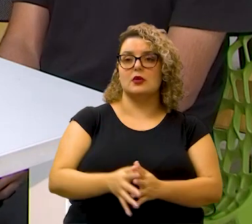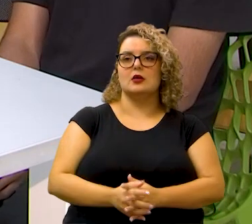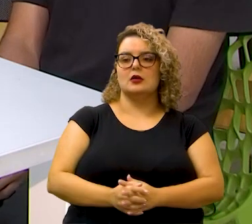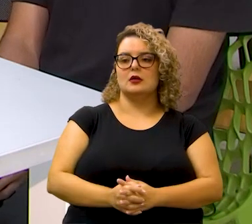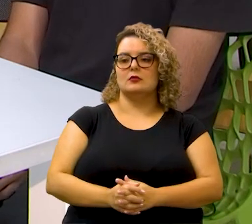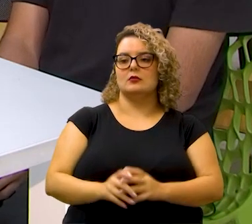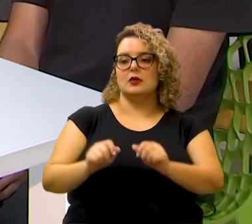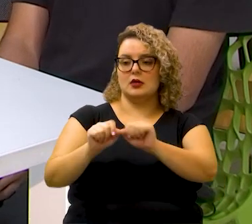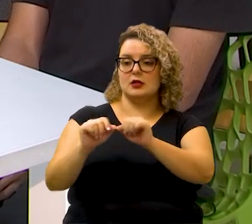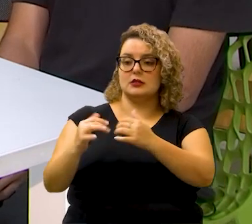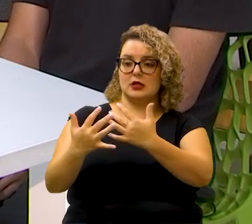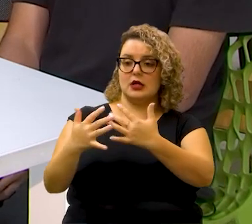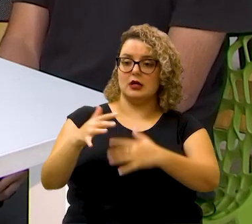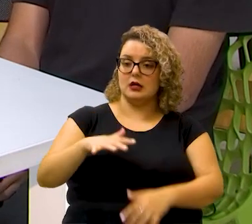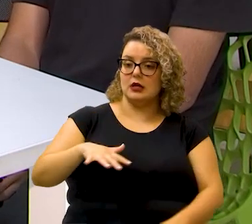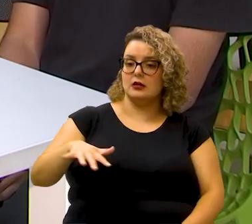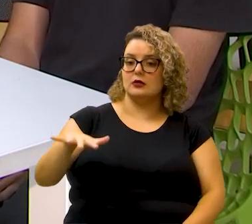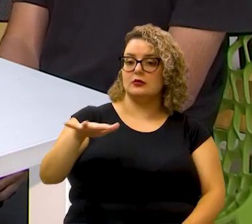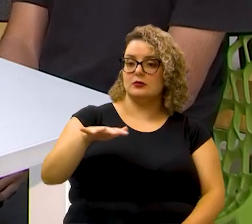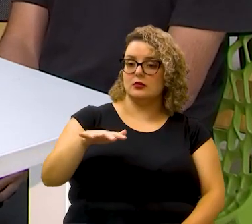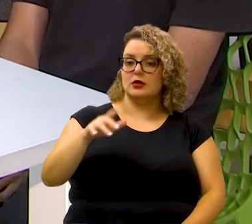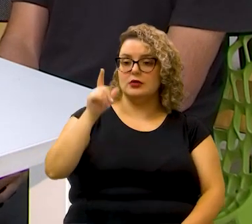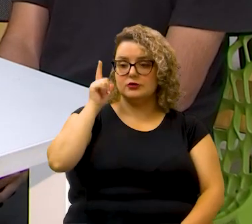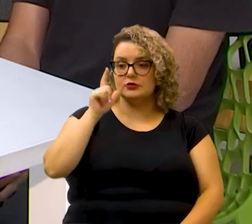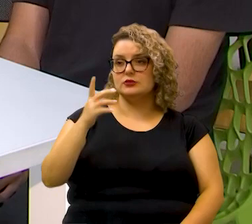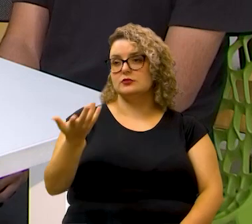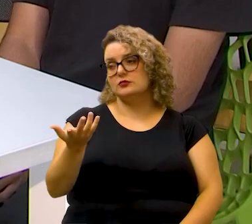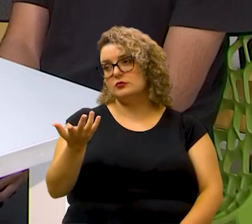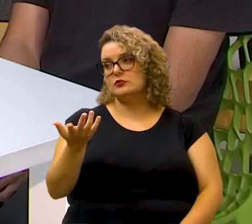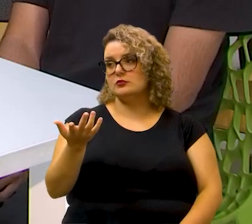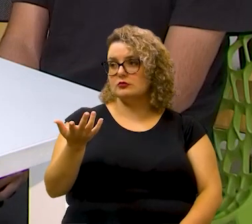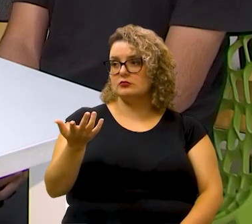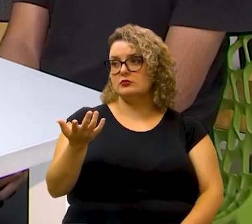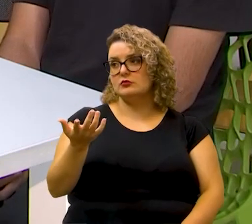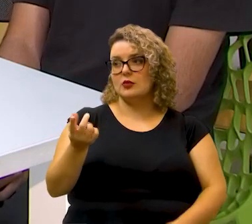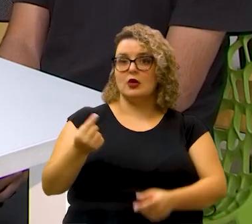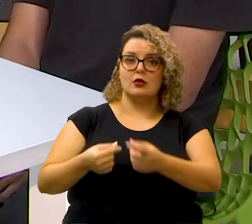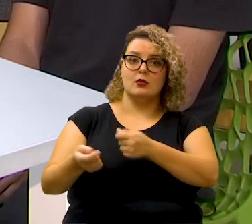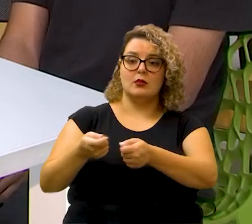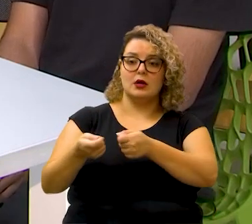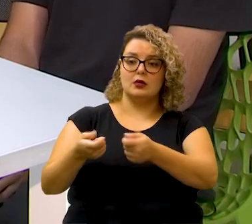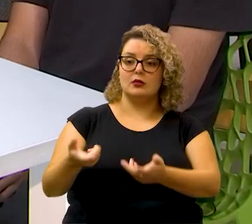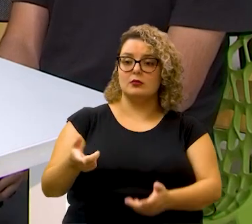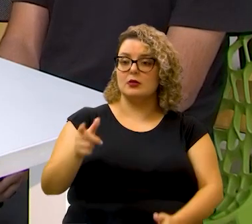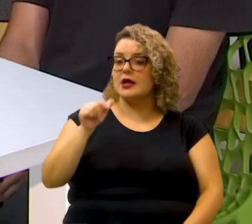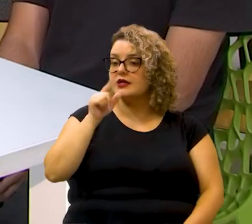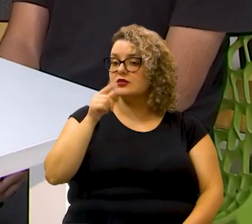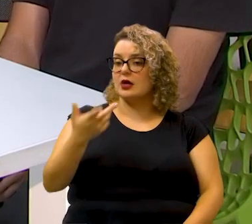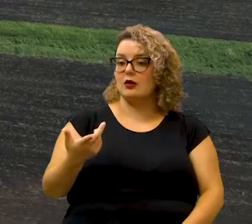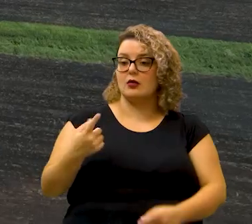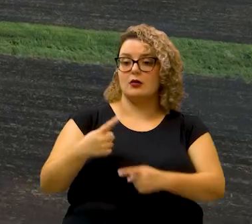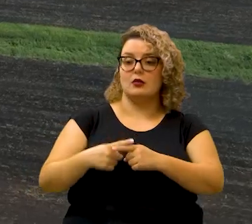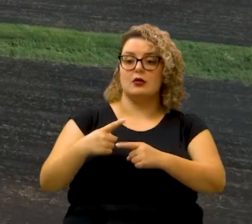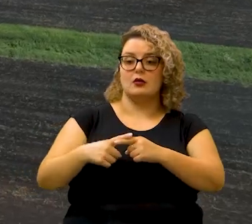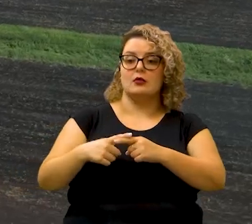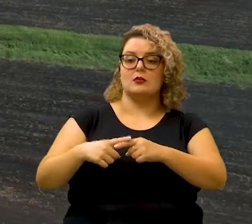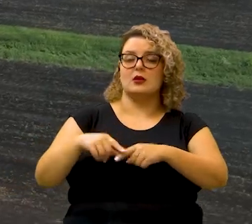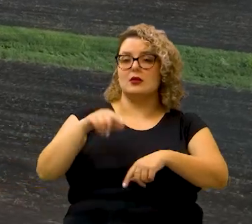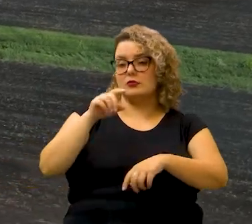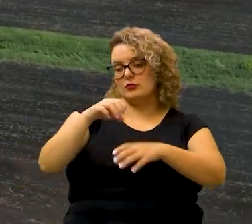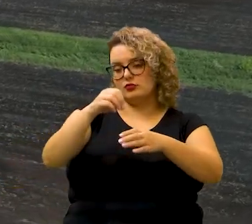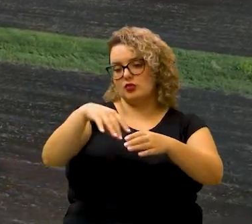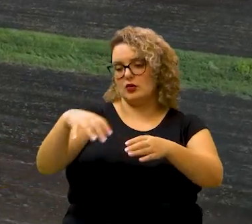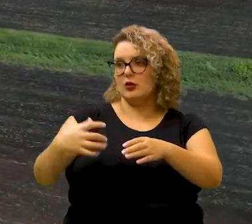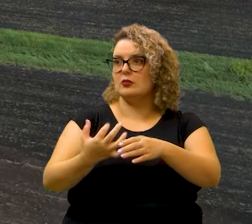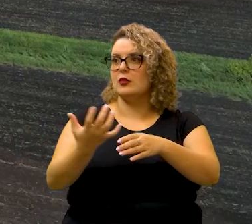exemplo, agricultura, você consegue, digamos que talvez uma economia de água. Porque vai muita água para